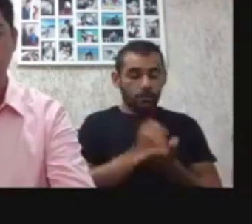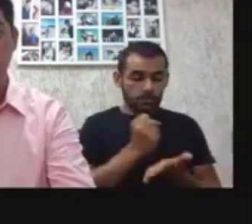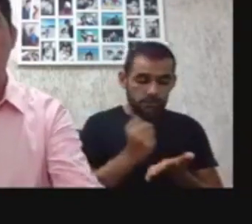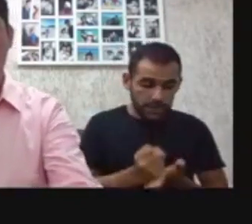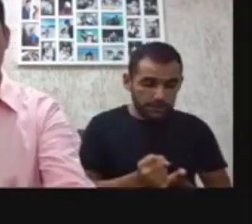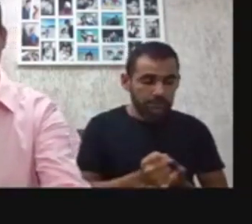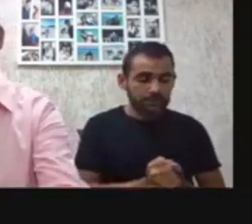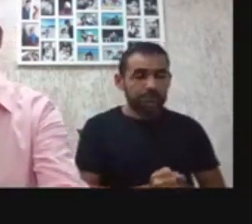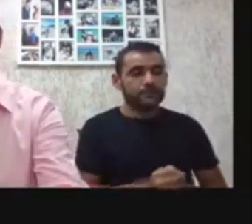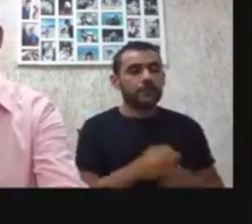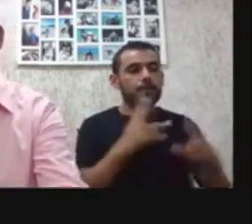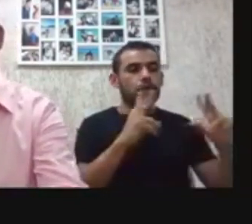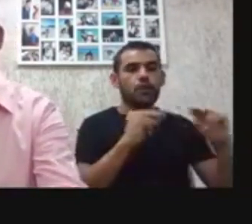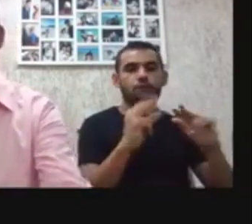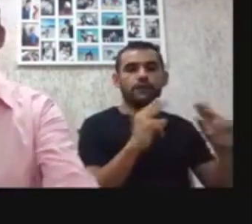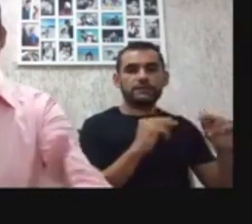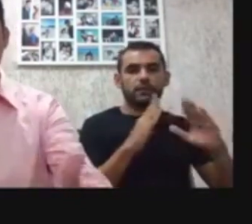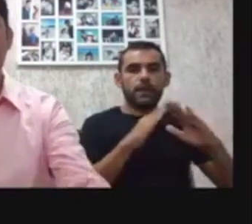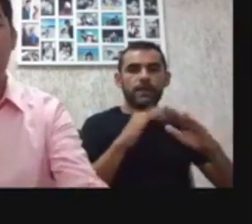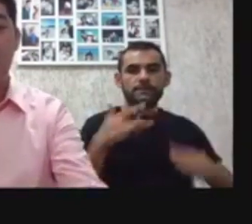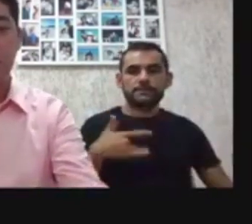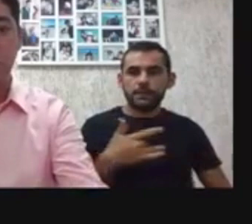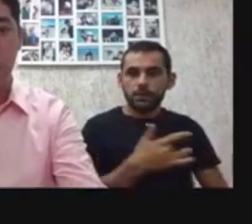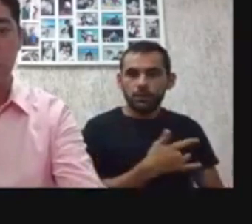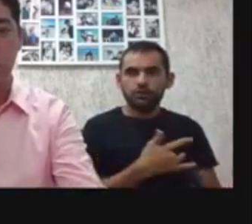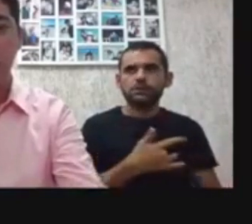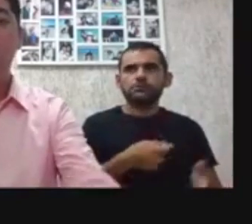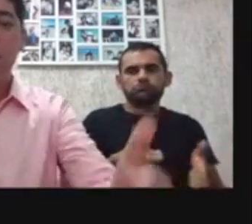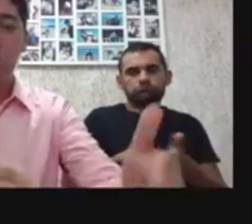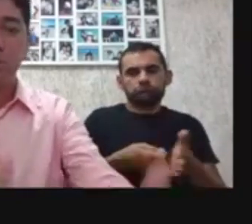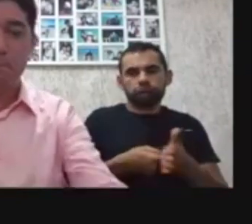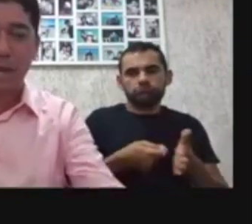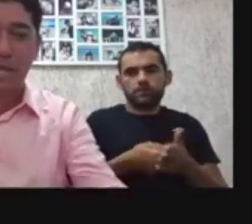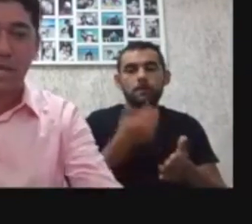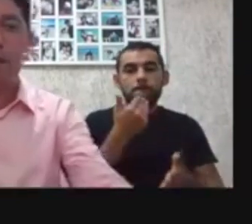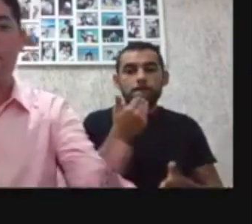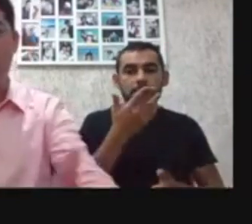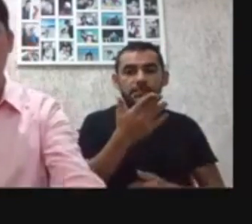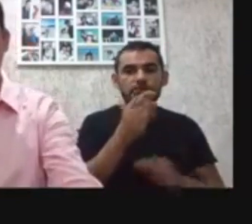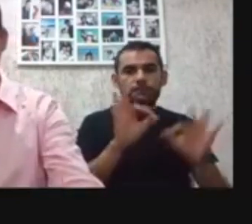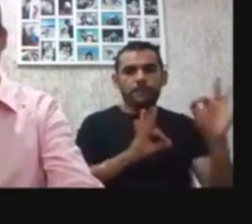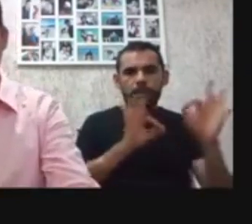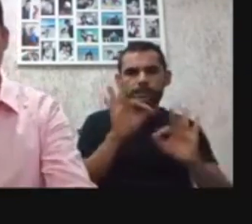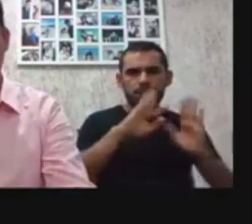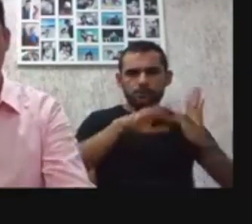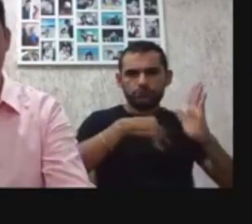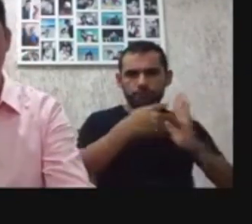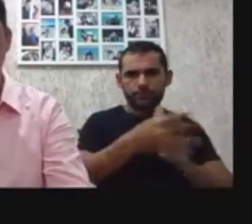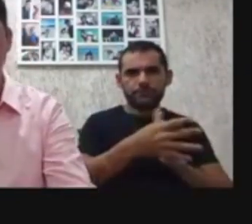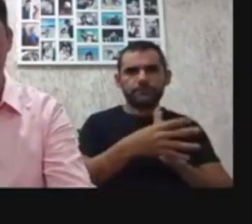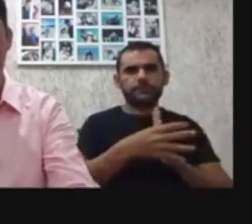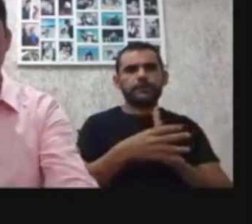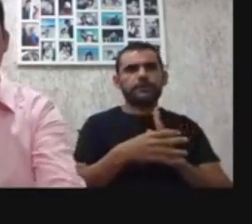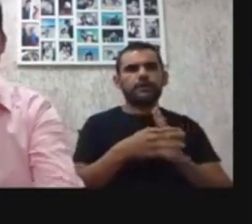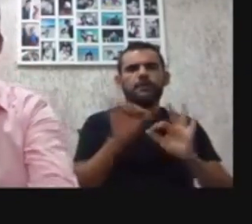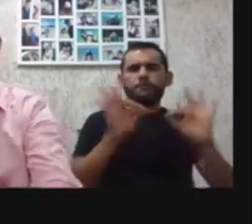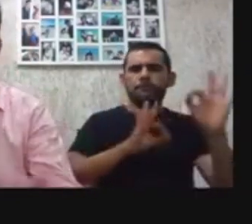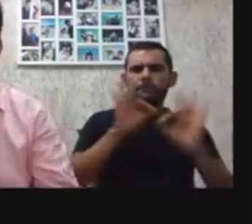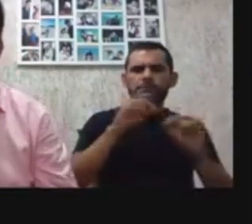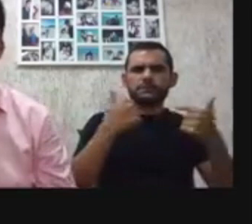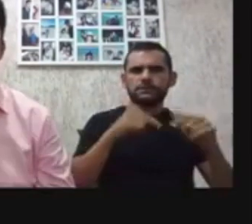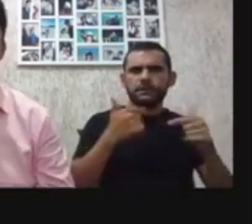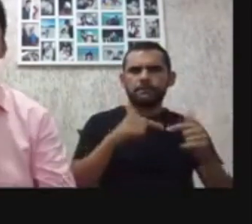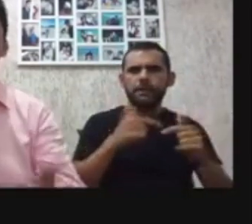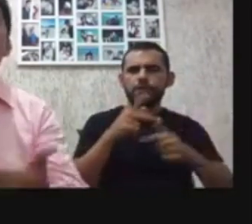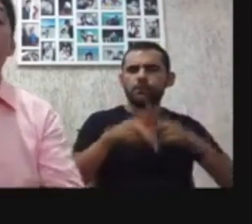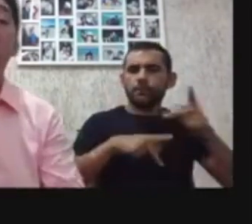contratos, conversar com as casas de saúde, fazer exigências, pedir planilha, plano de elaborar plano de trabalho para estar